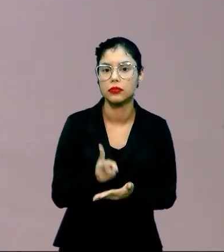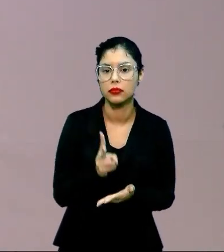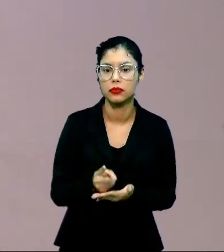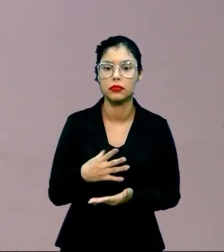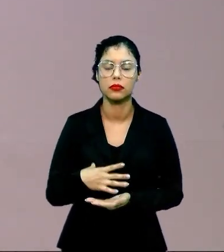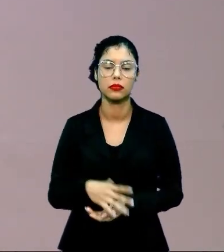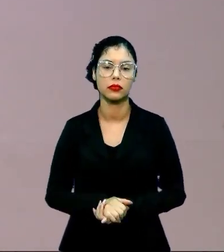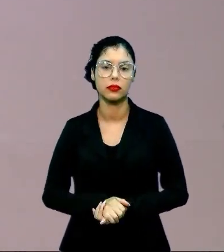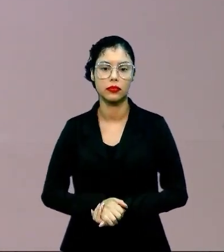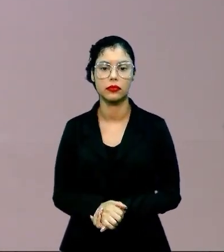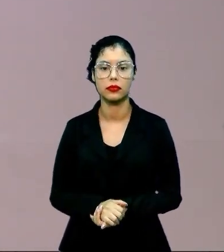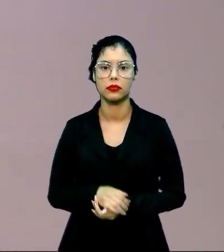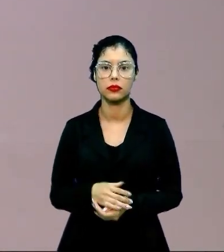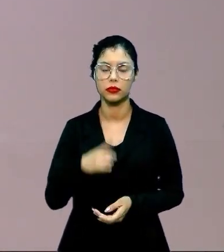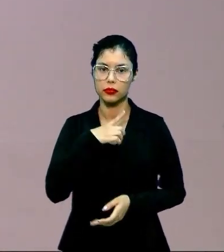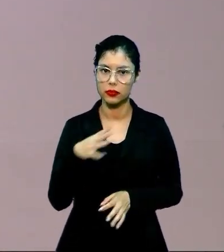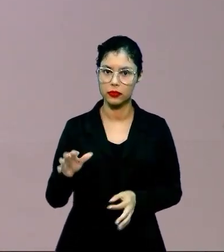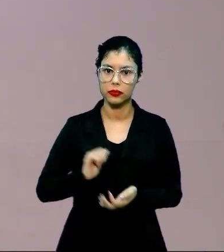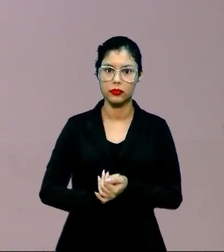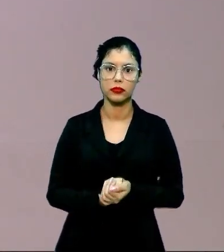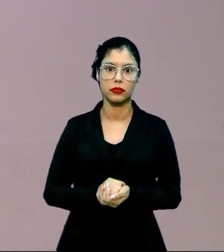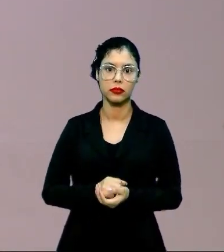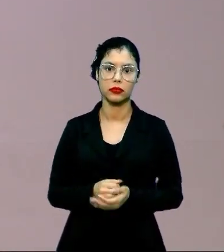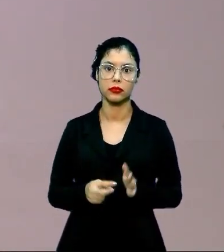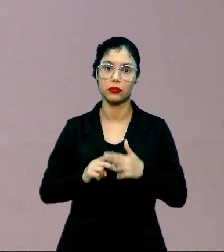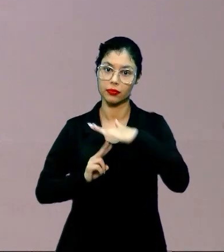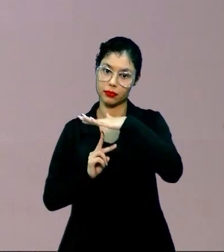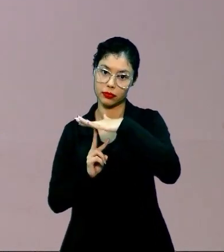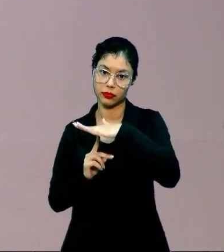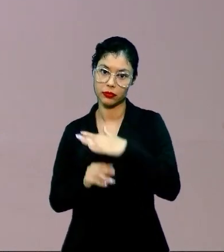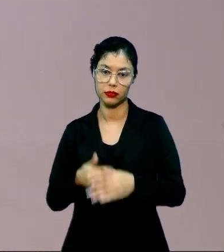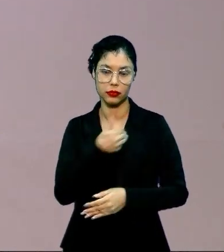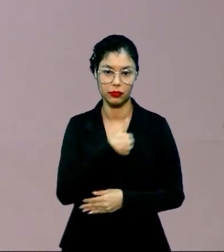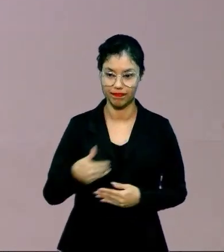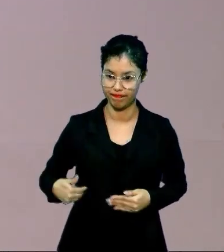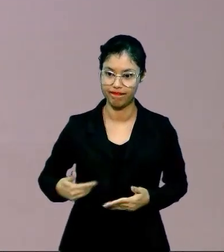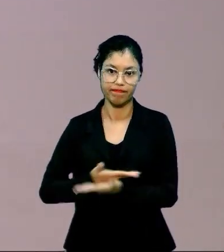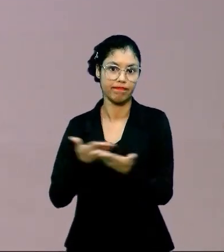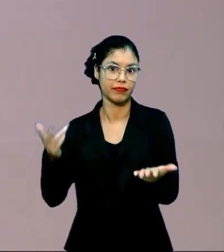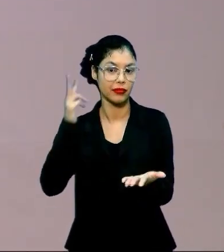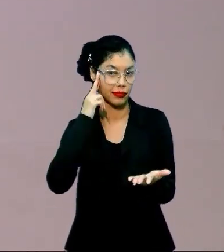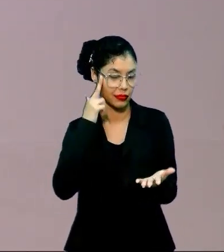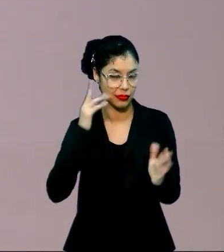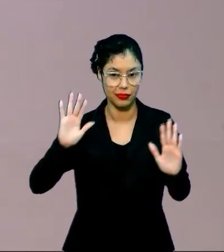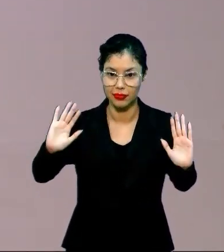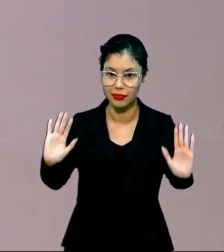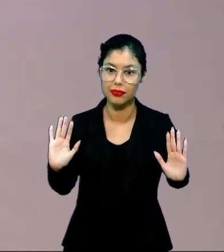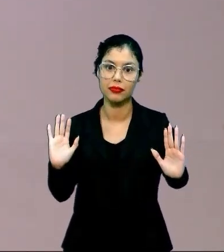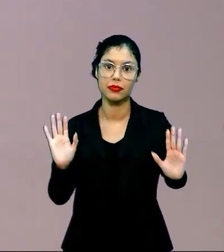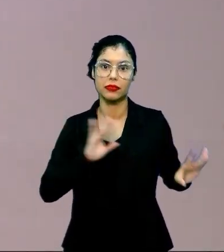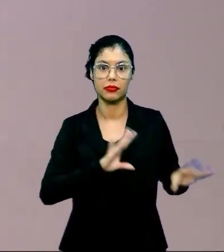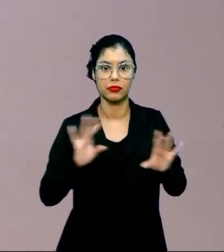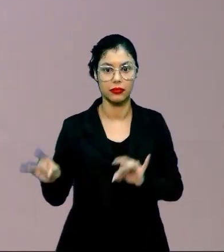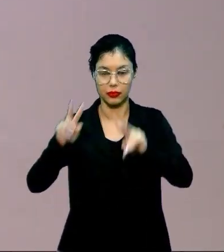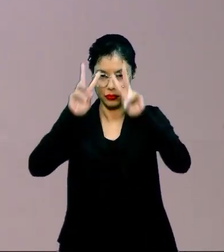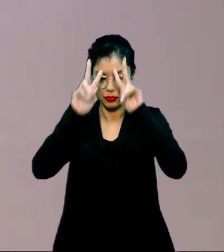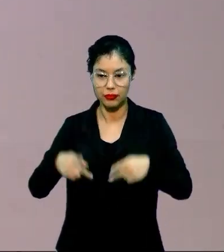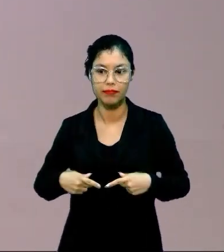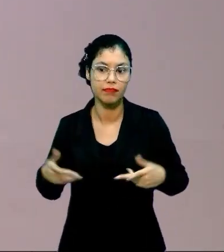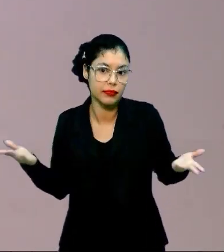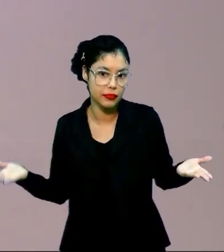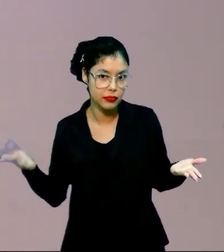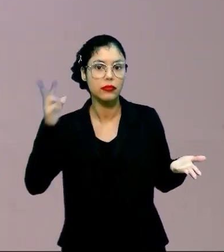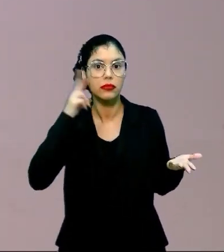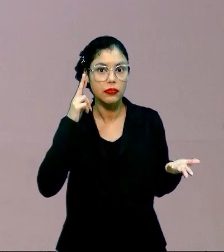gente tinha negros sendo vendidos em praças públicas e isso era muito normal, quer dizer, o que leva o ser humano a achar